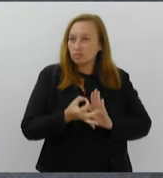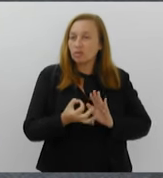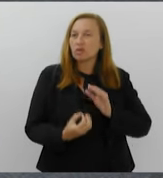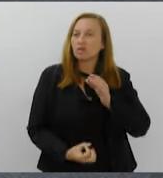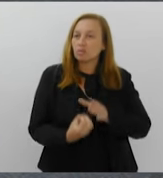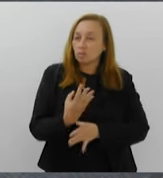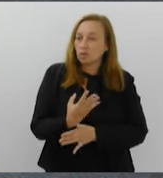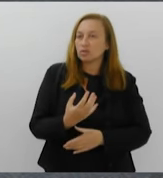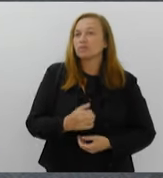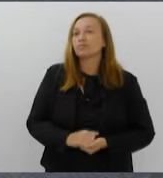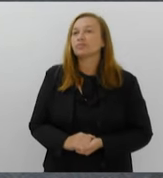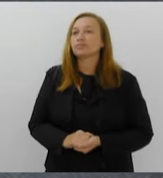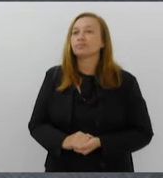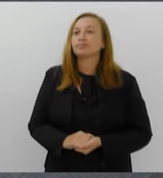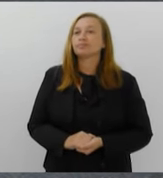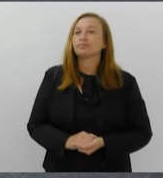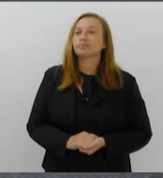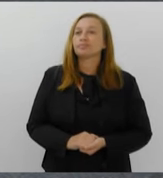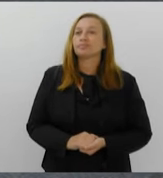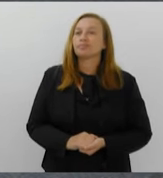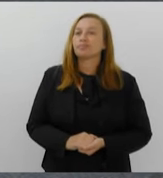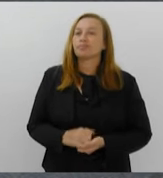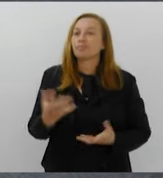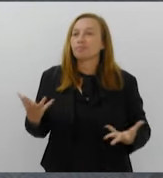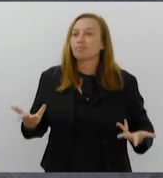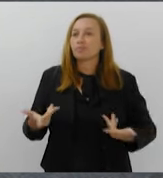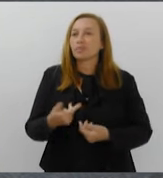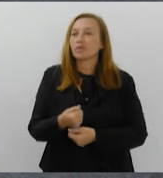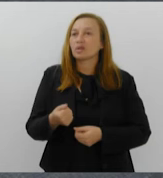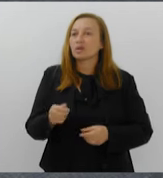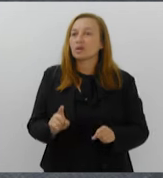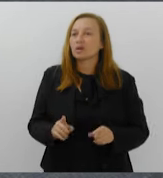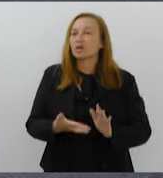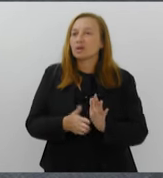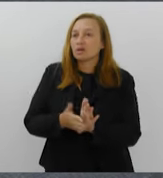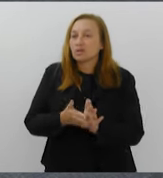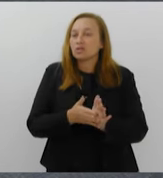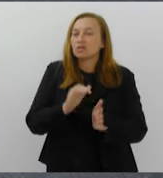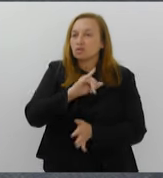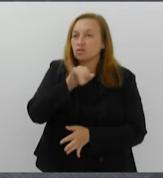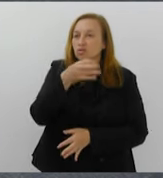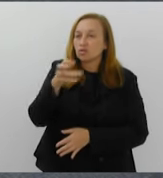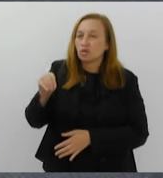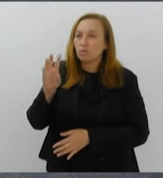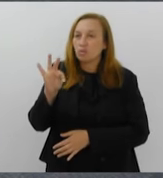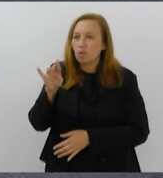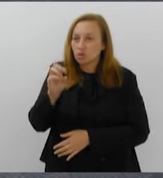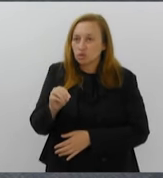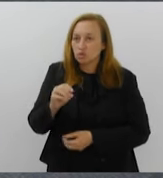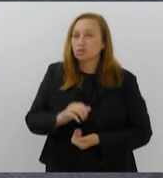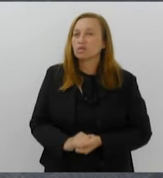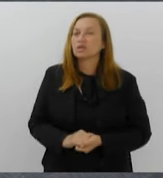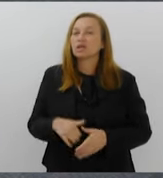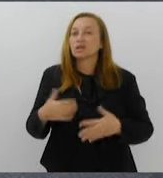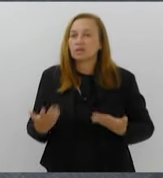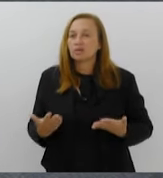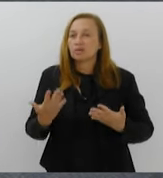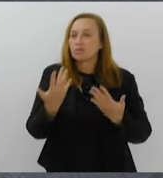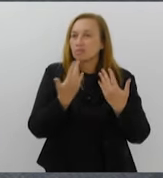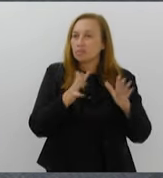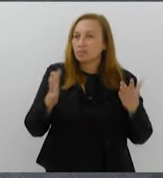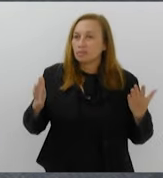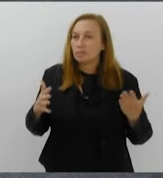reproduzimos parte desse maravilhoso samba do João Bosco e do Aldir Blanc. Queria, então, cumprimentar